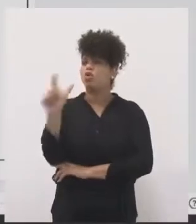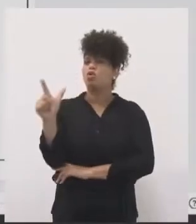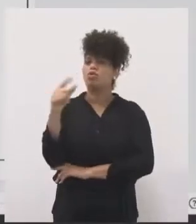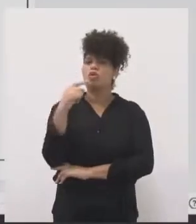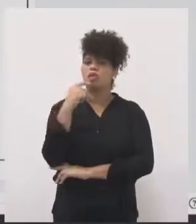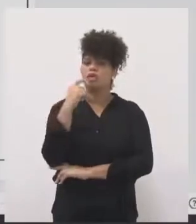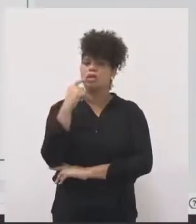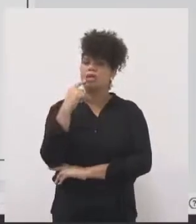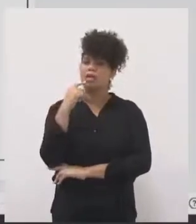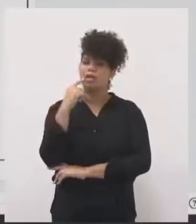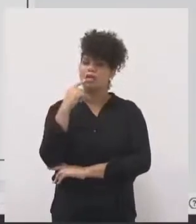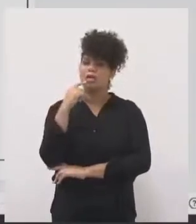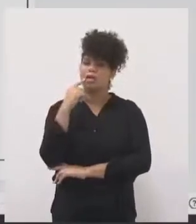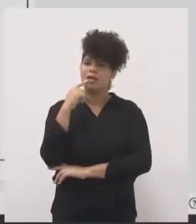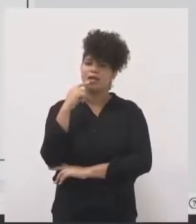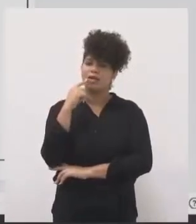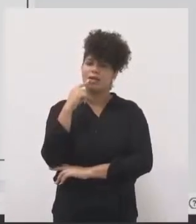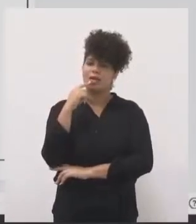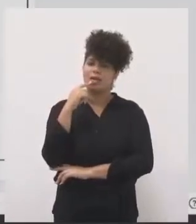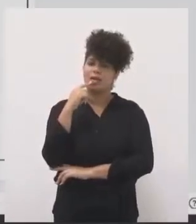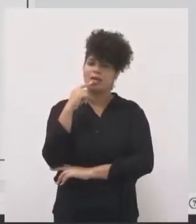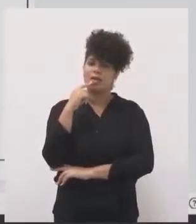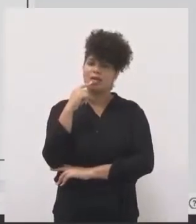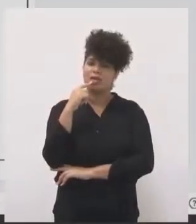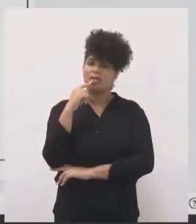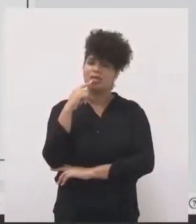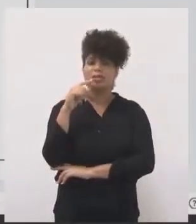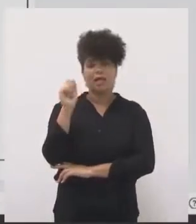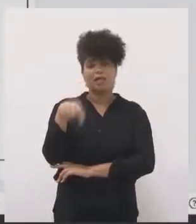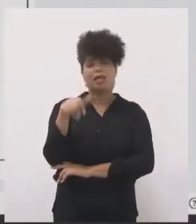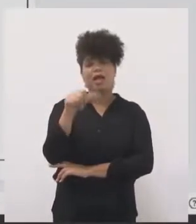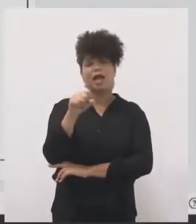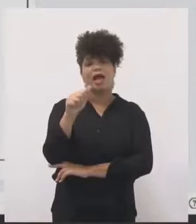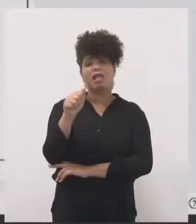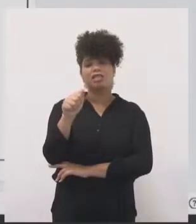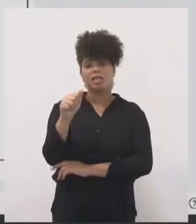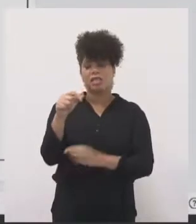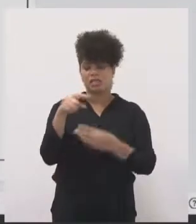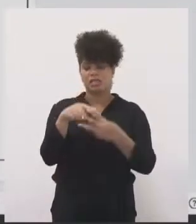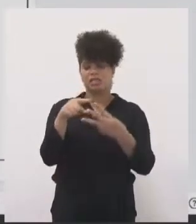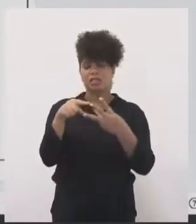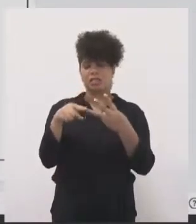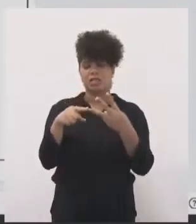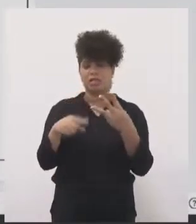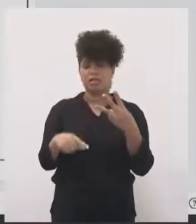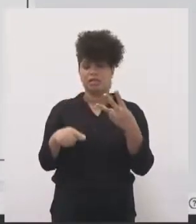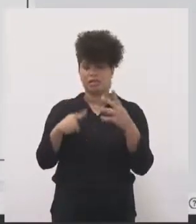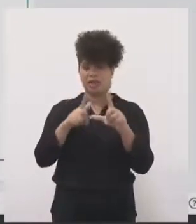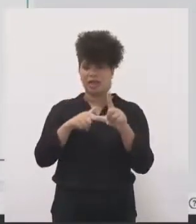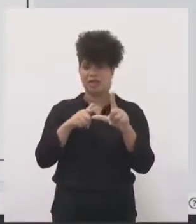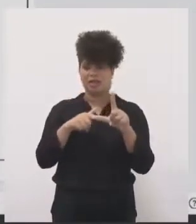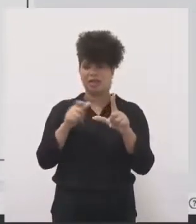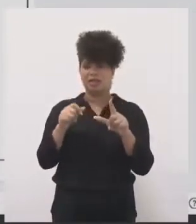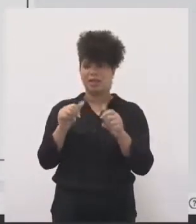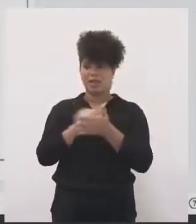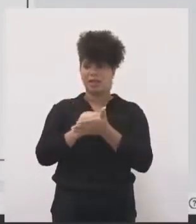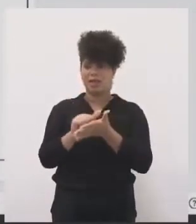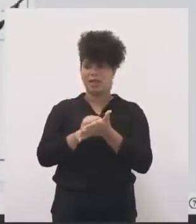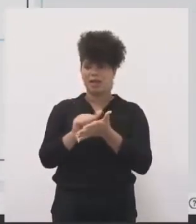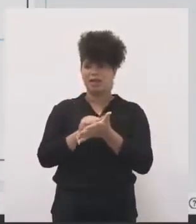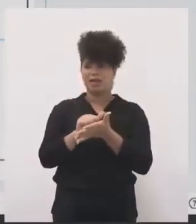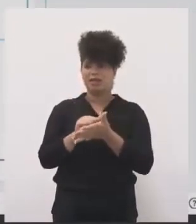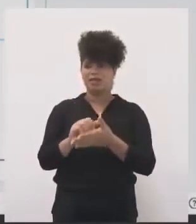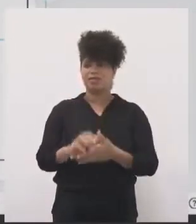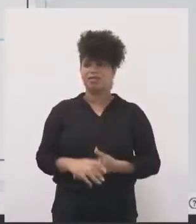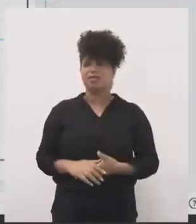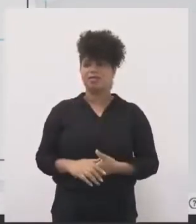fácil. Pode ser asa, que tem 3 letras. Então, eu posso apagar o meu abacaxi